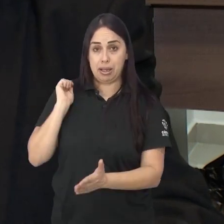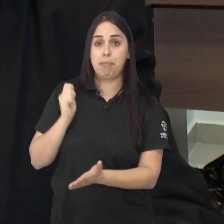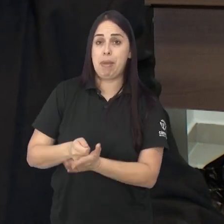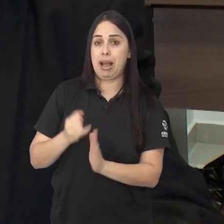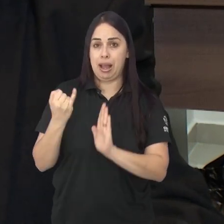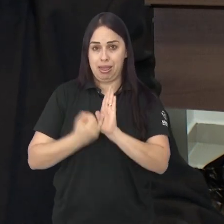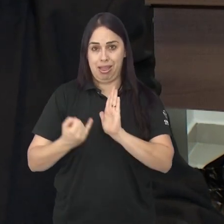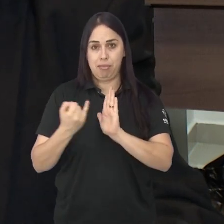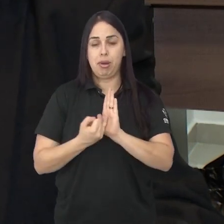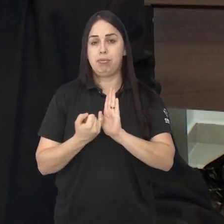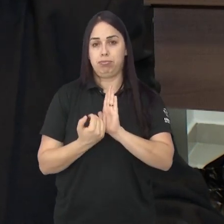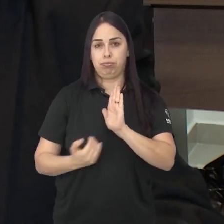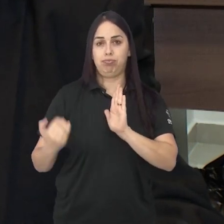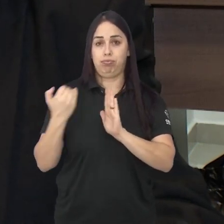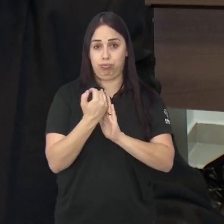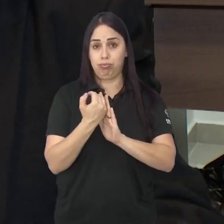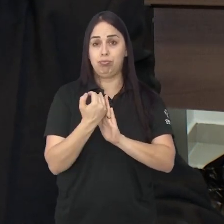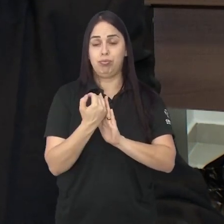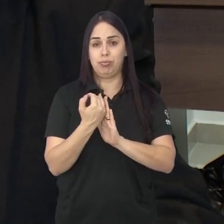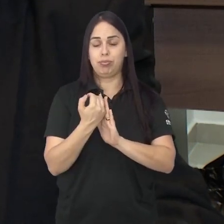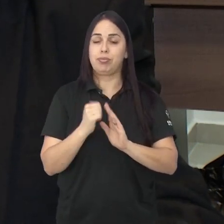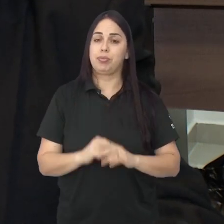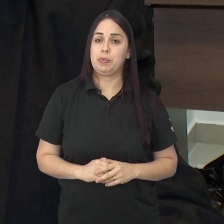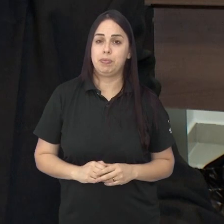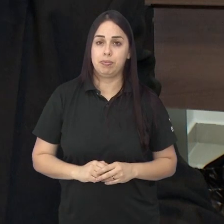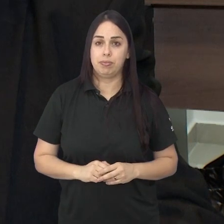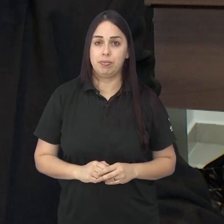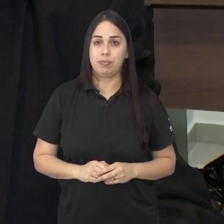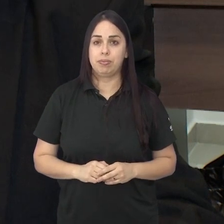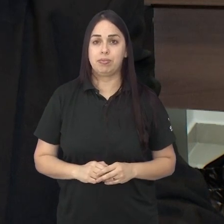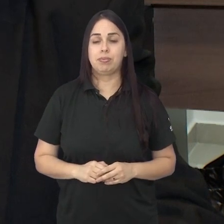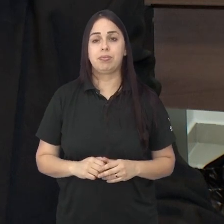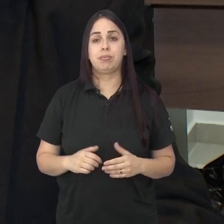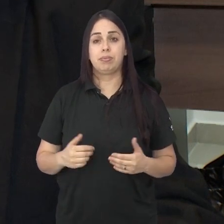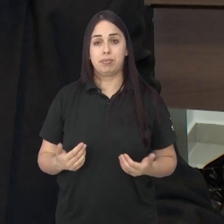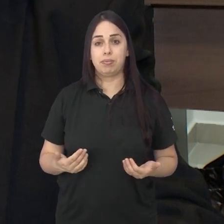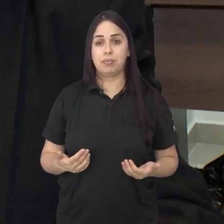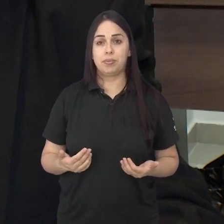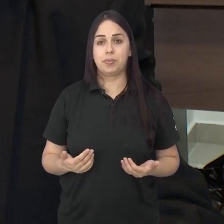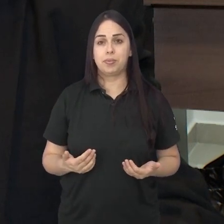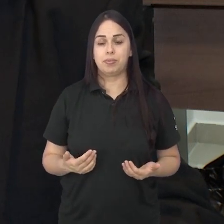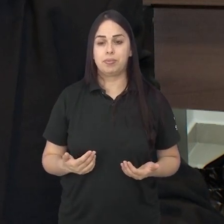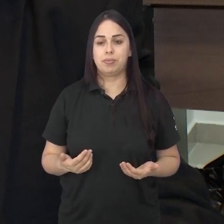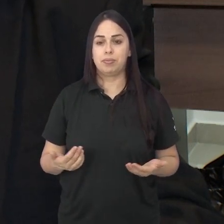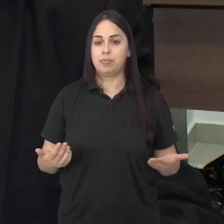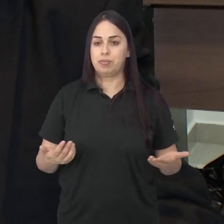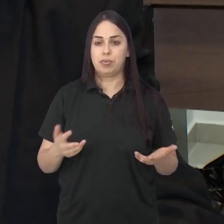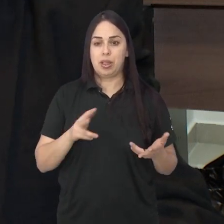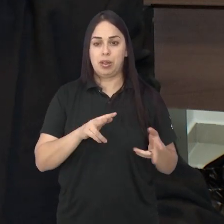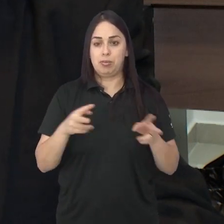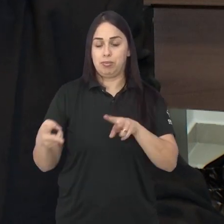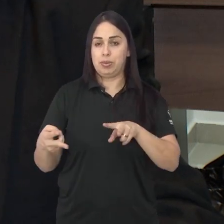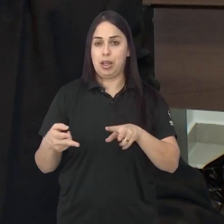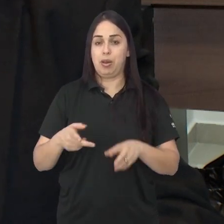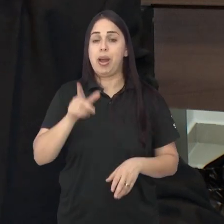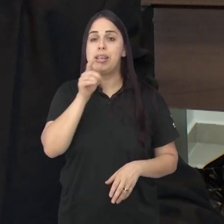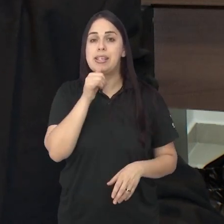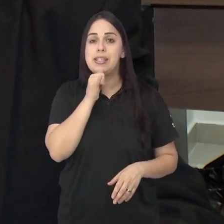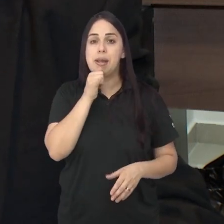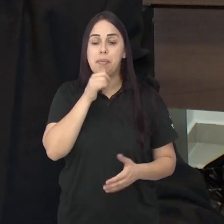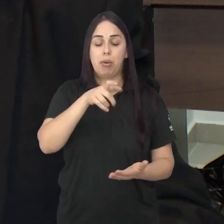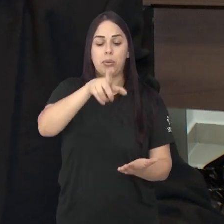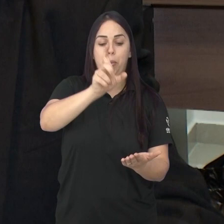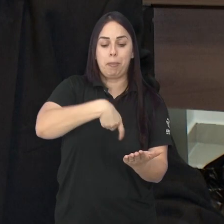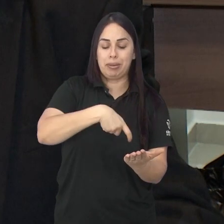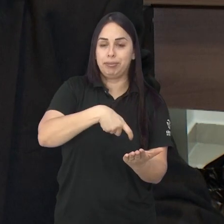atrelado à instituição financeira ou ao lojista, ou ao comerciante. Ali, por exemplo, numa transação com cartão,